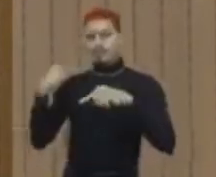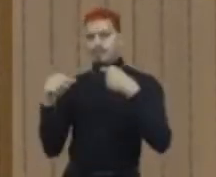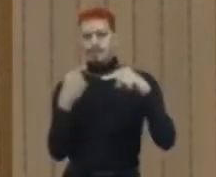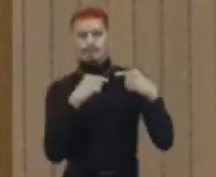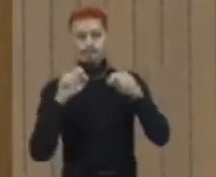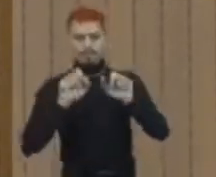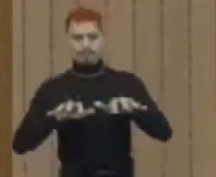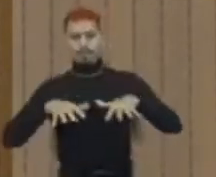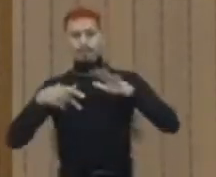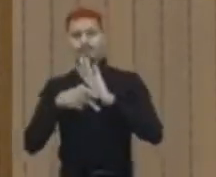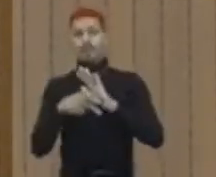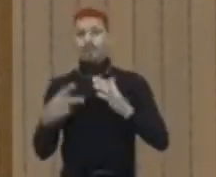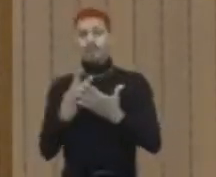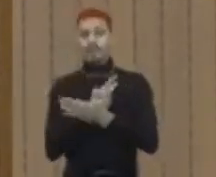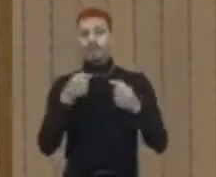do Executivo.